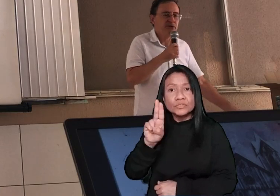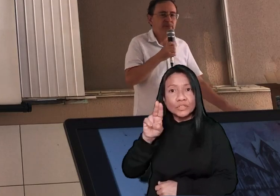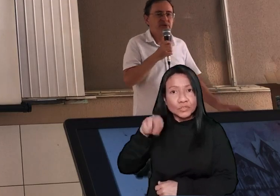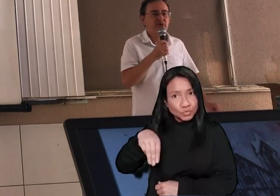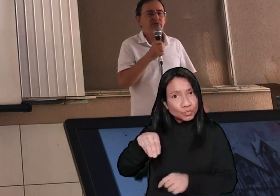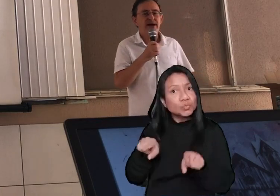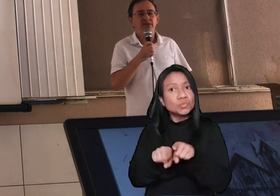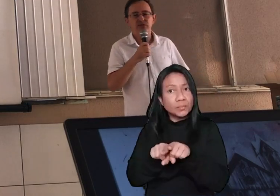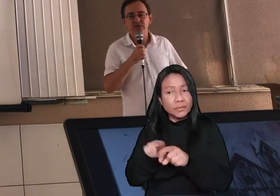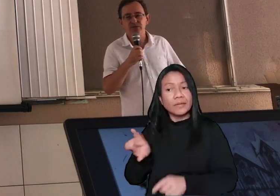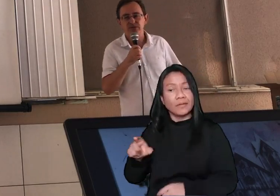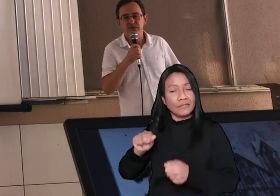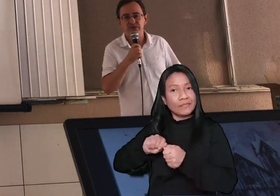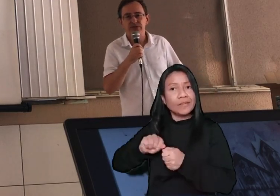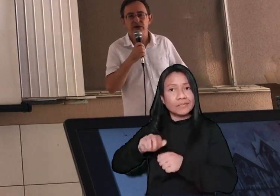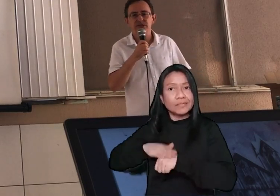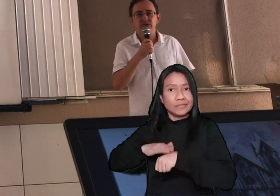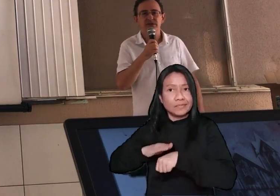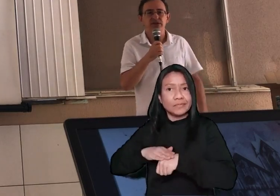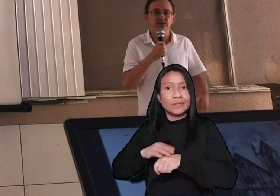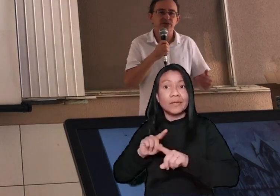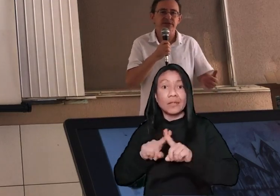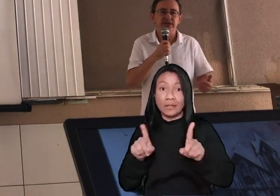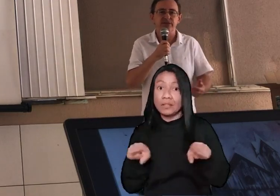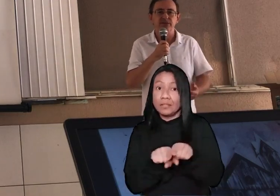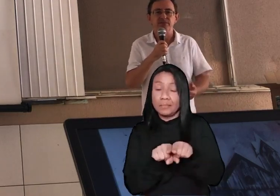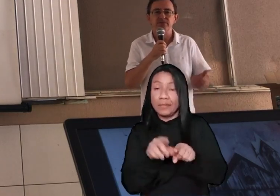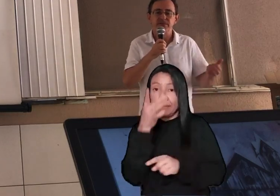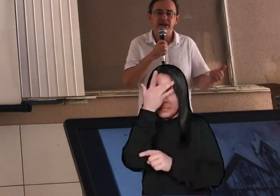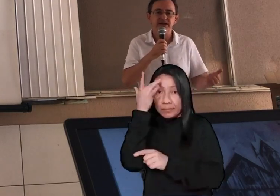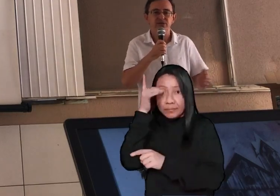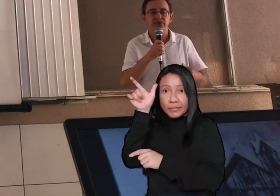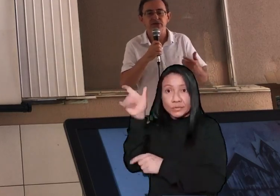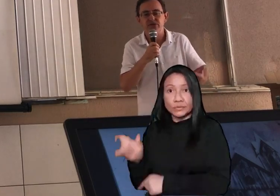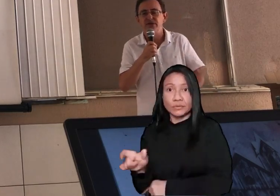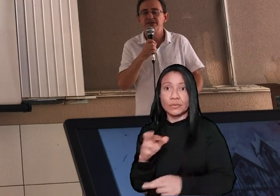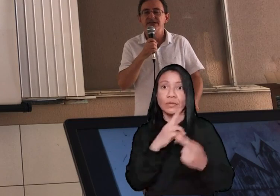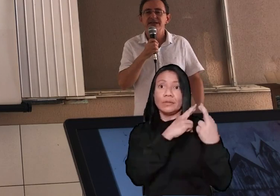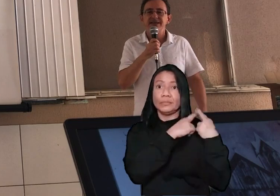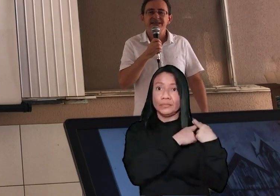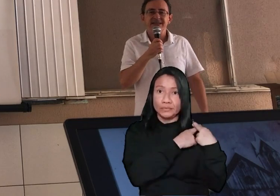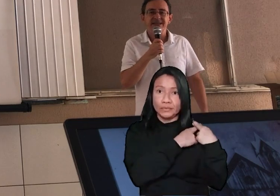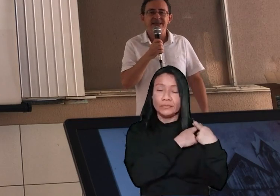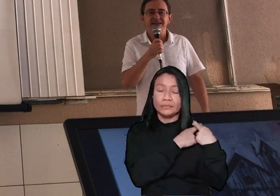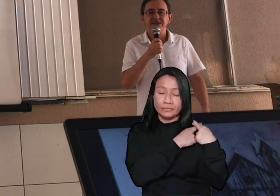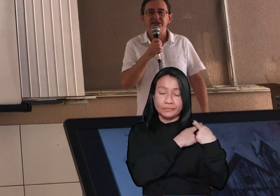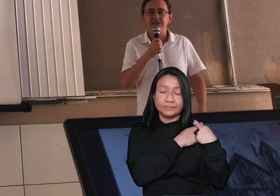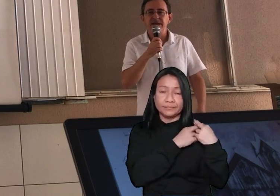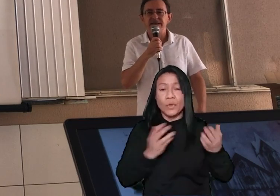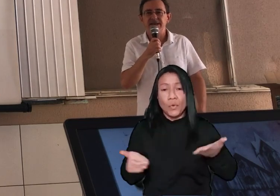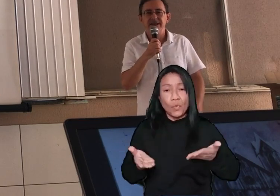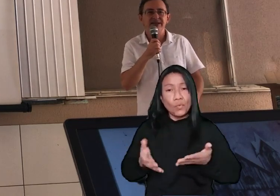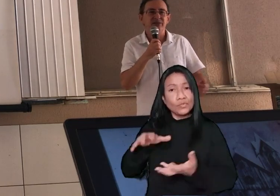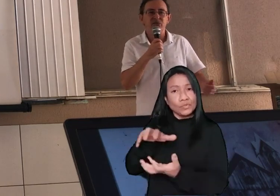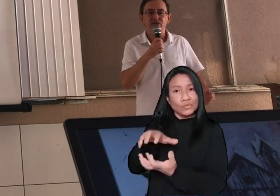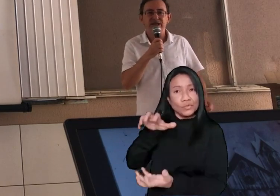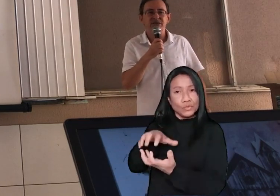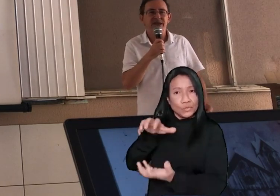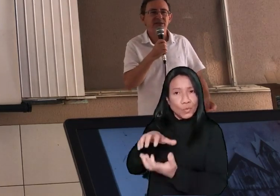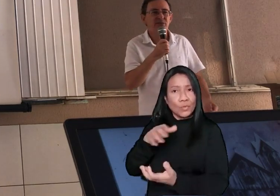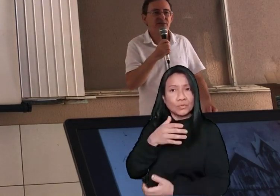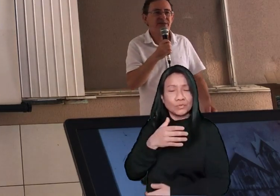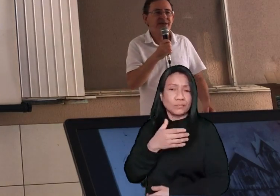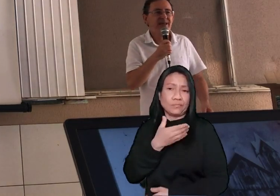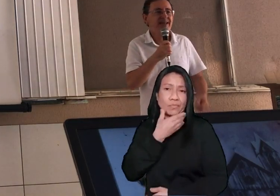O pessoal fala, os idosos de hoje, né, que foram pais, hoje são avós, que antigamente o